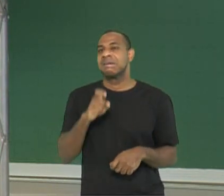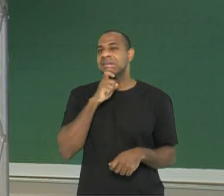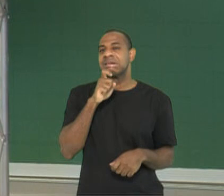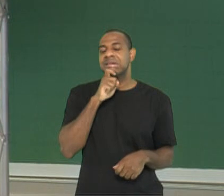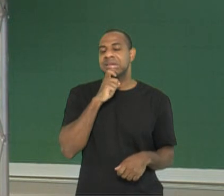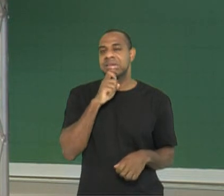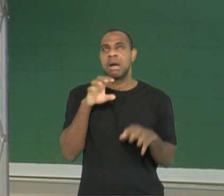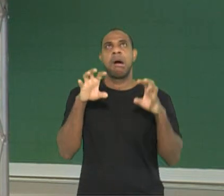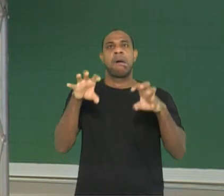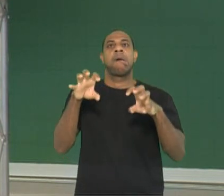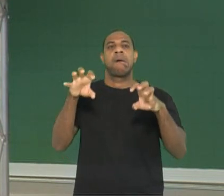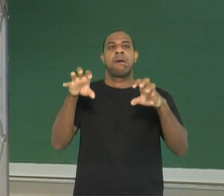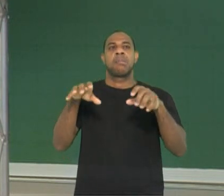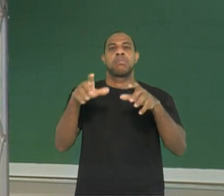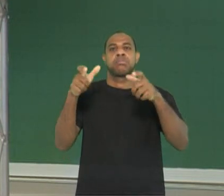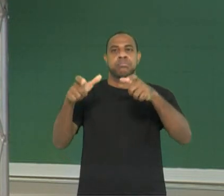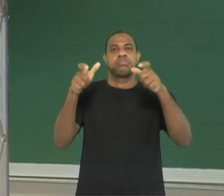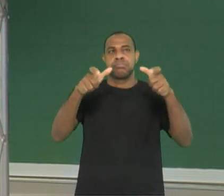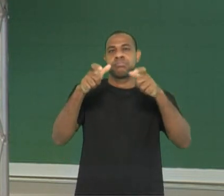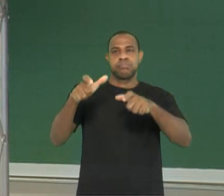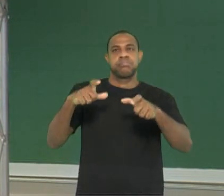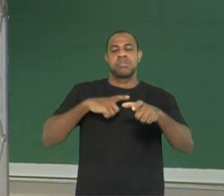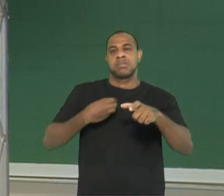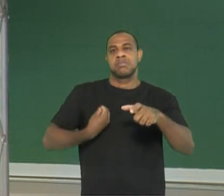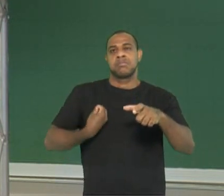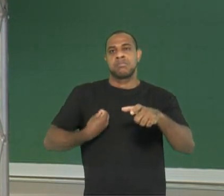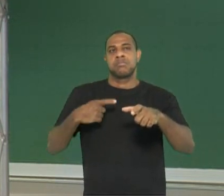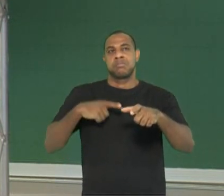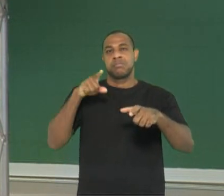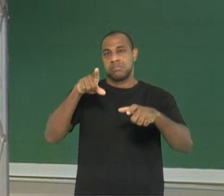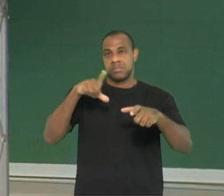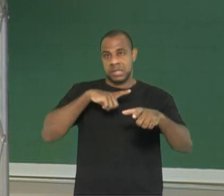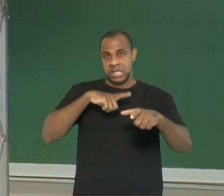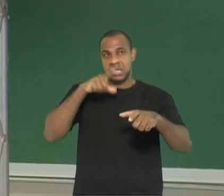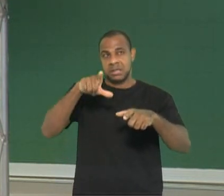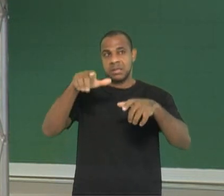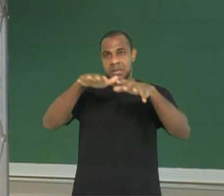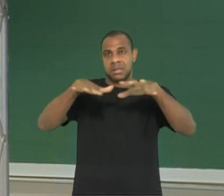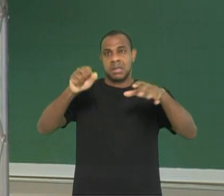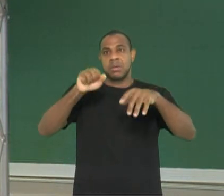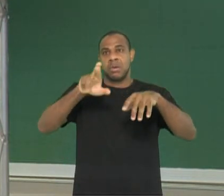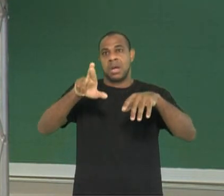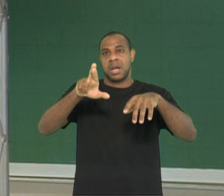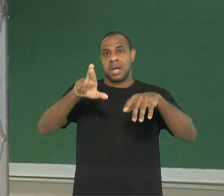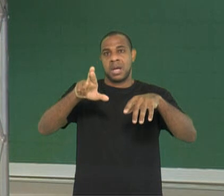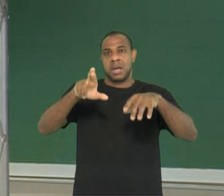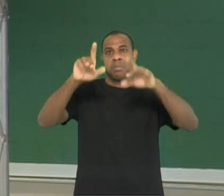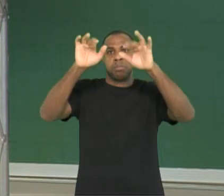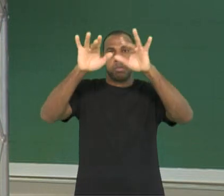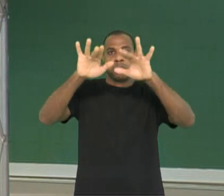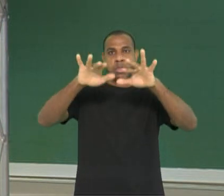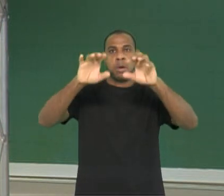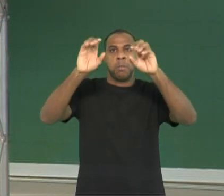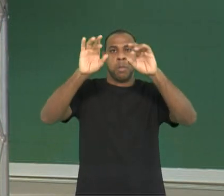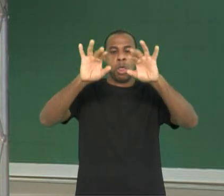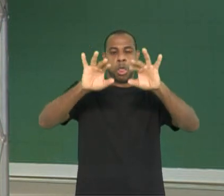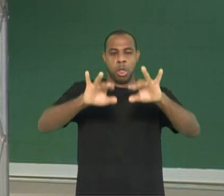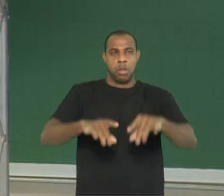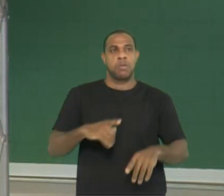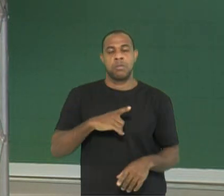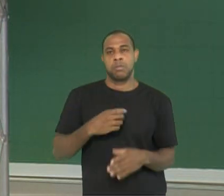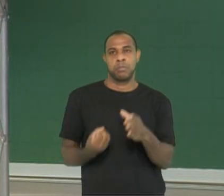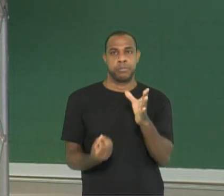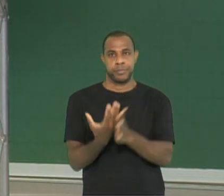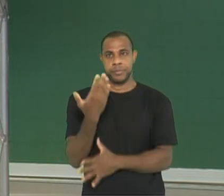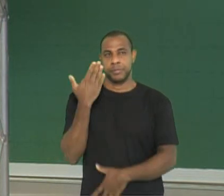nos pequenos espaços existentes entre elas, temos ar no meio, formando esses flocos. E o que